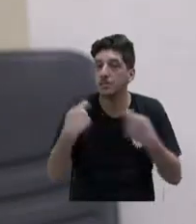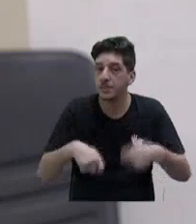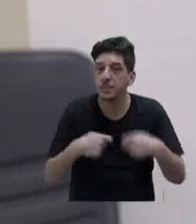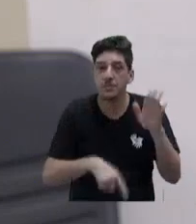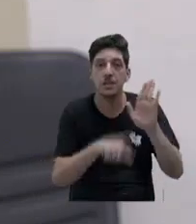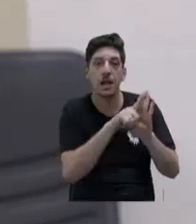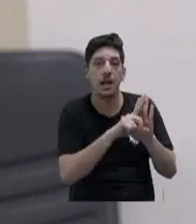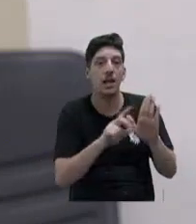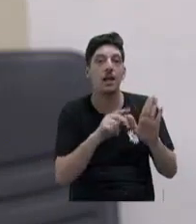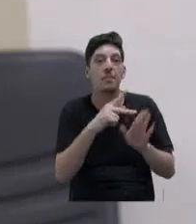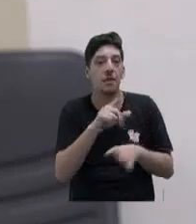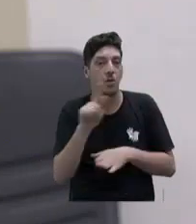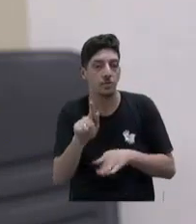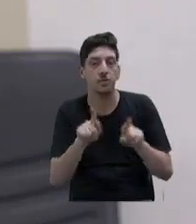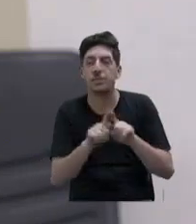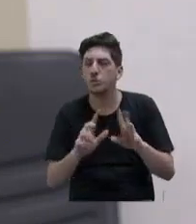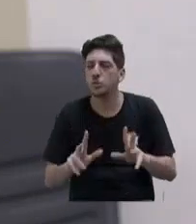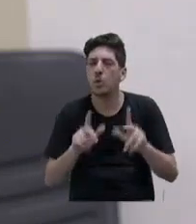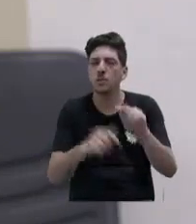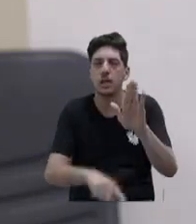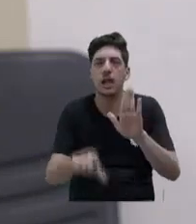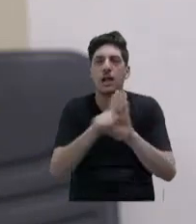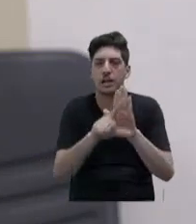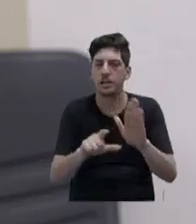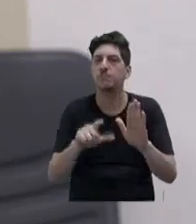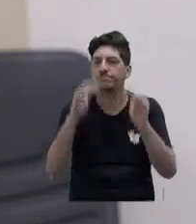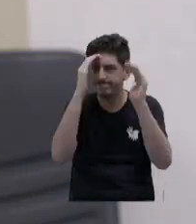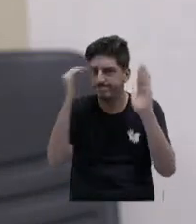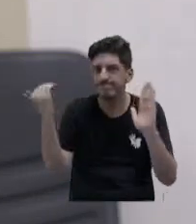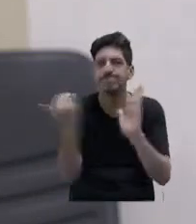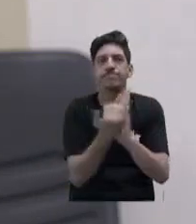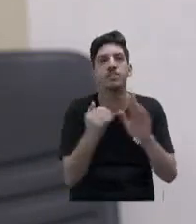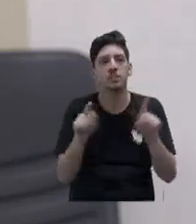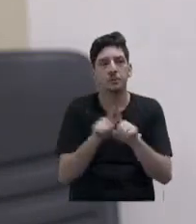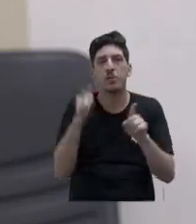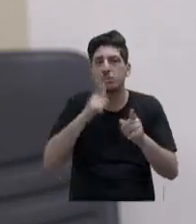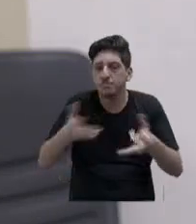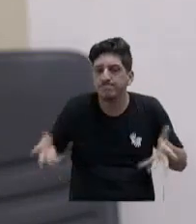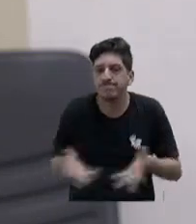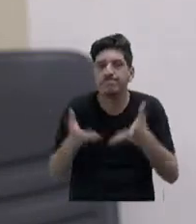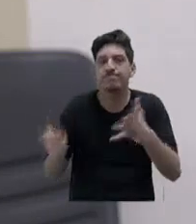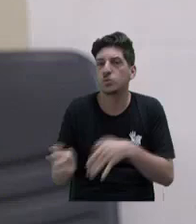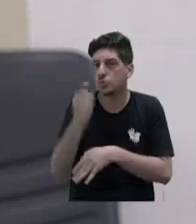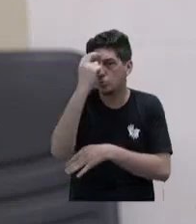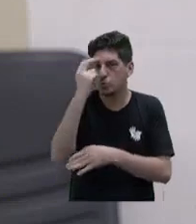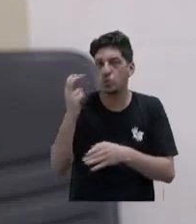Lei Paulo Gustavo, nas leis todas, contemplar eles e que eles sejam os dinamizadores da cultura na